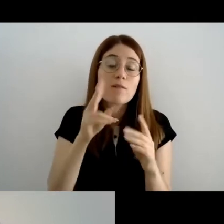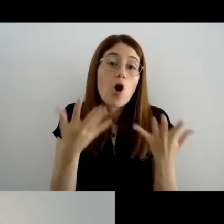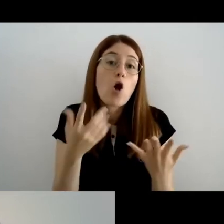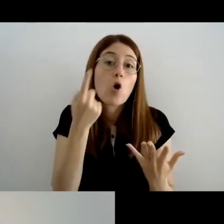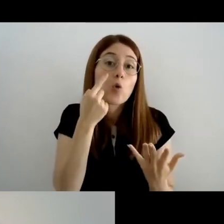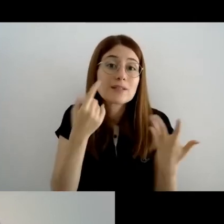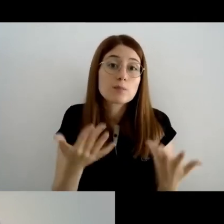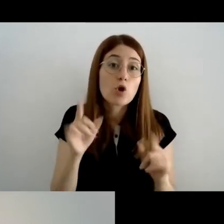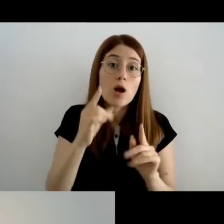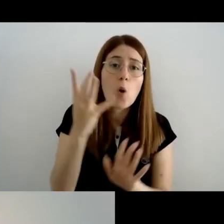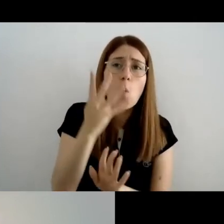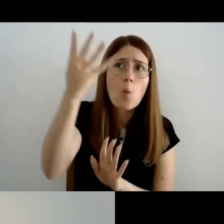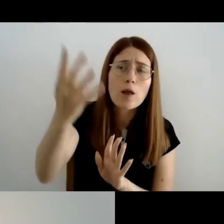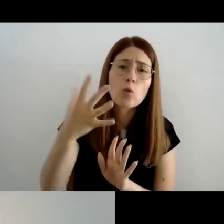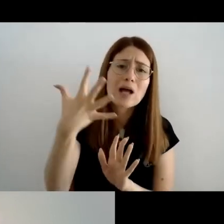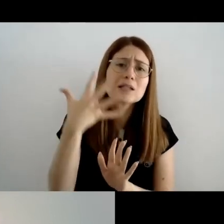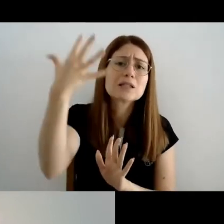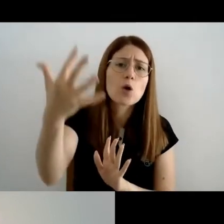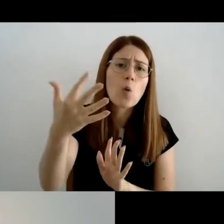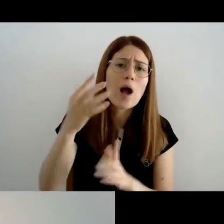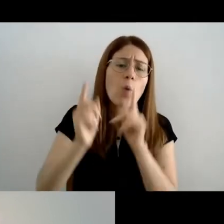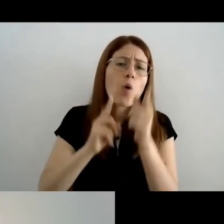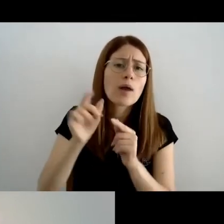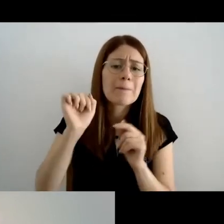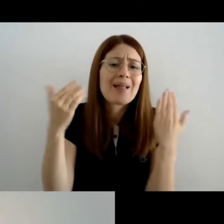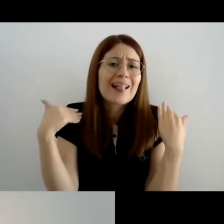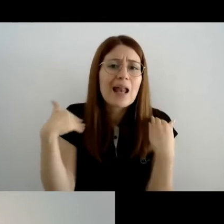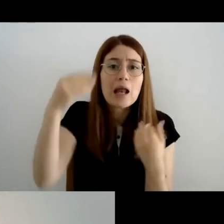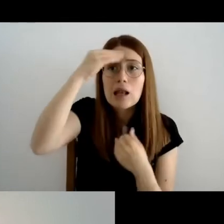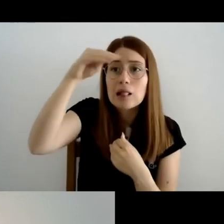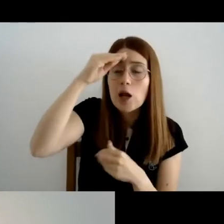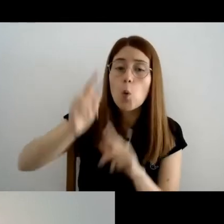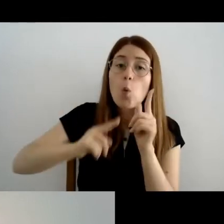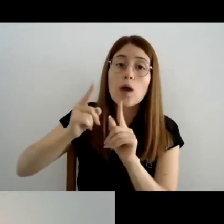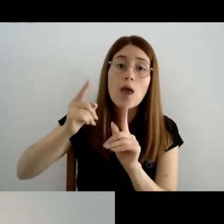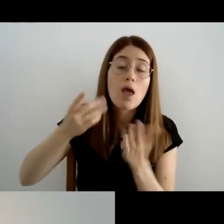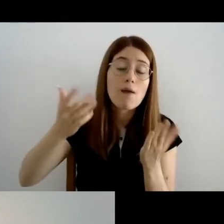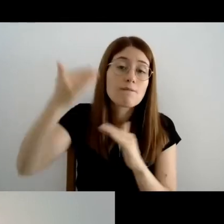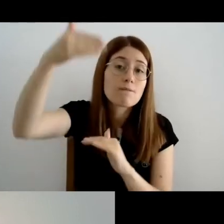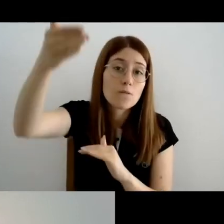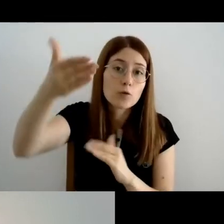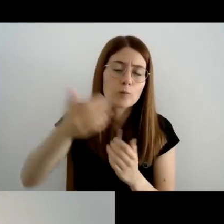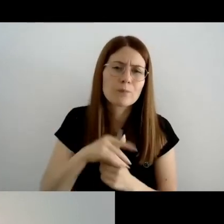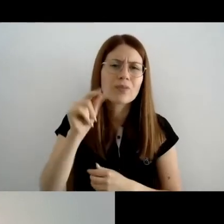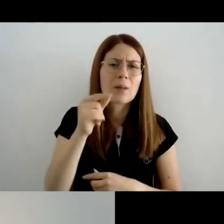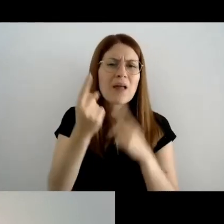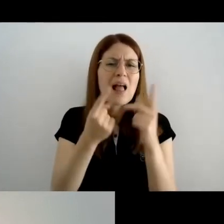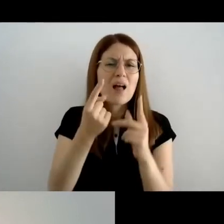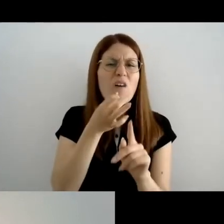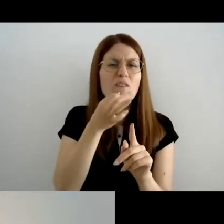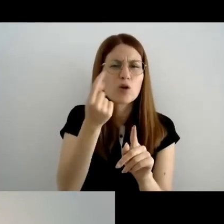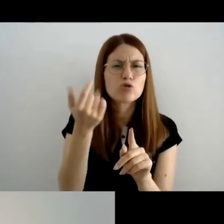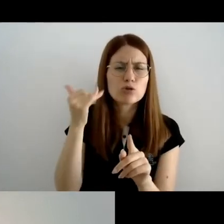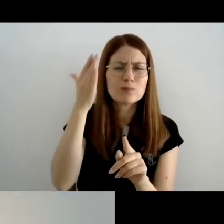daqui a 4, 5 anos, o que é que vai ser o treino nesse momento. E depois, algo que também alguém falou, que eu penso que tenha sido a doutora